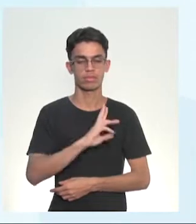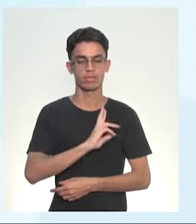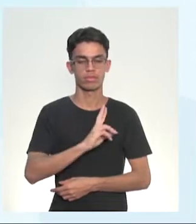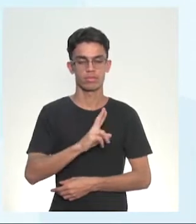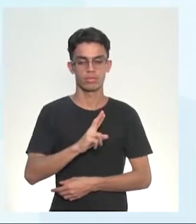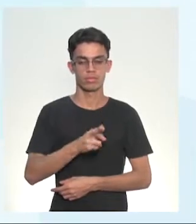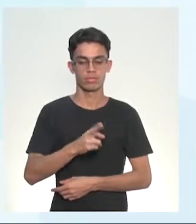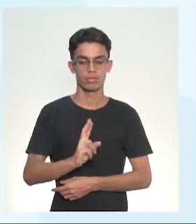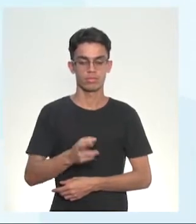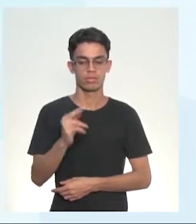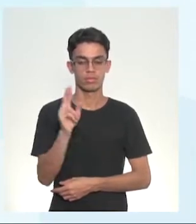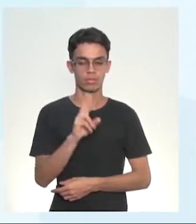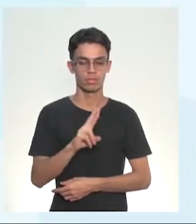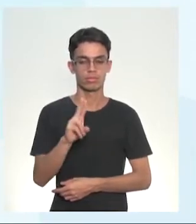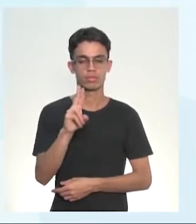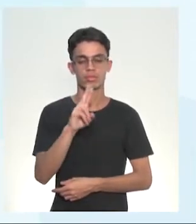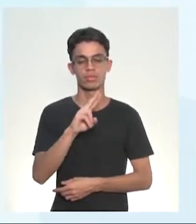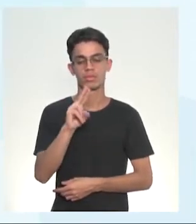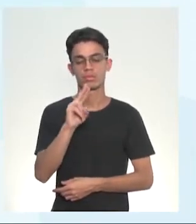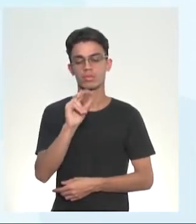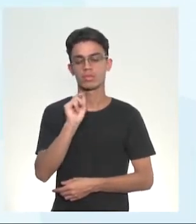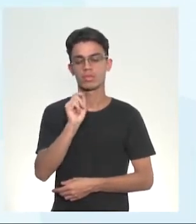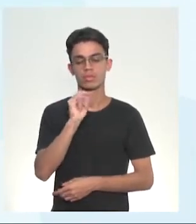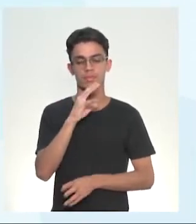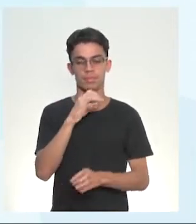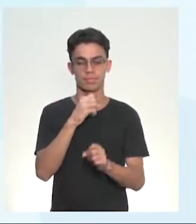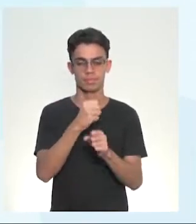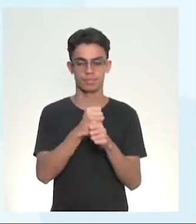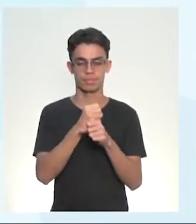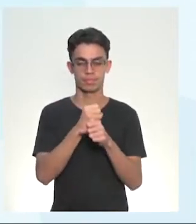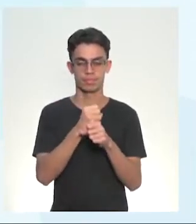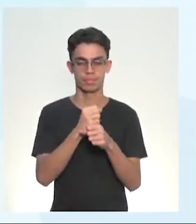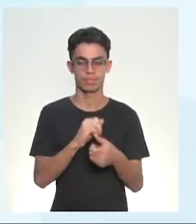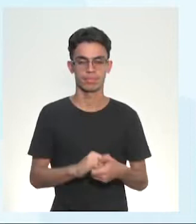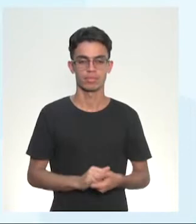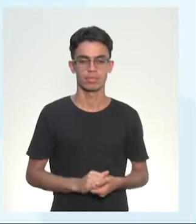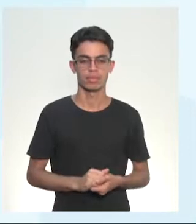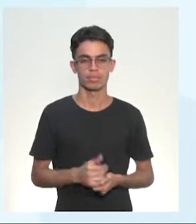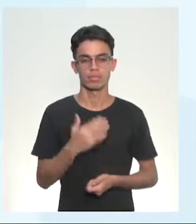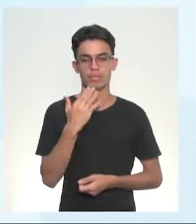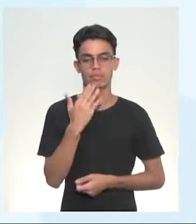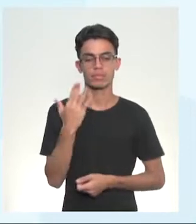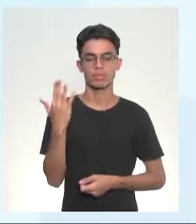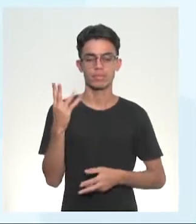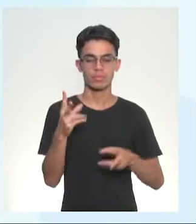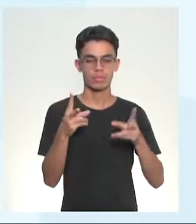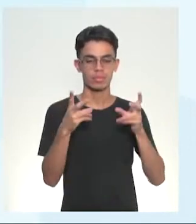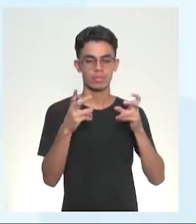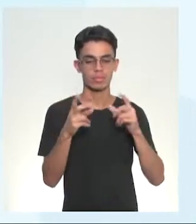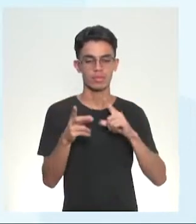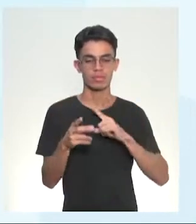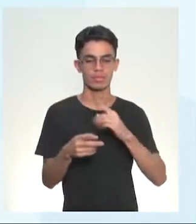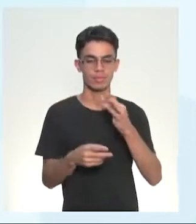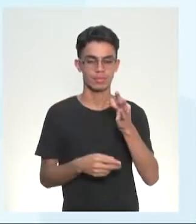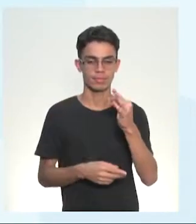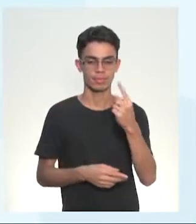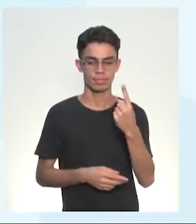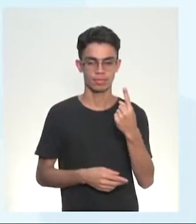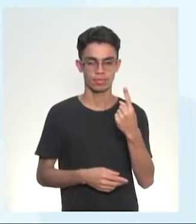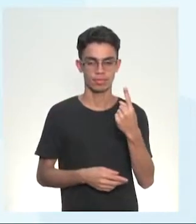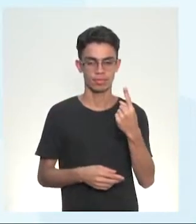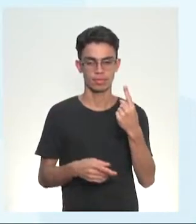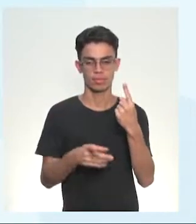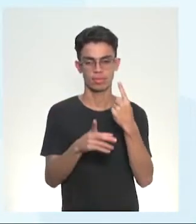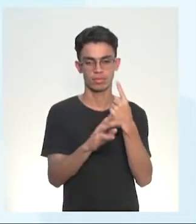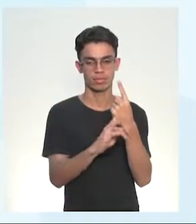para poder aplicar a propriedade fundamental. Então, observe, eu tenho T1 sobre T2,